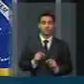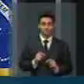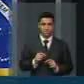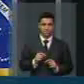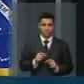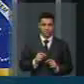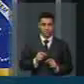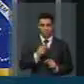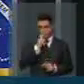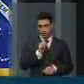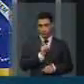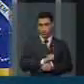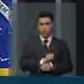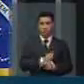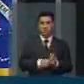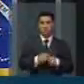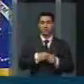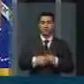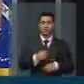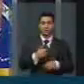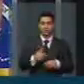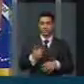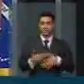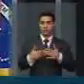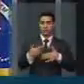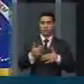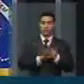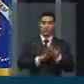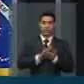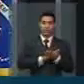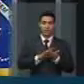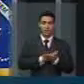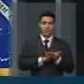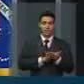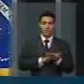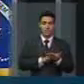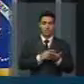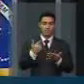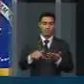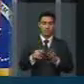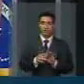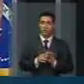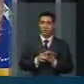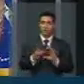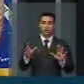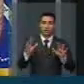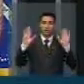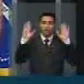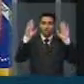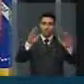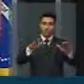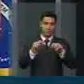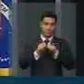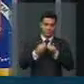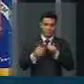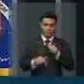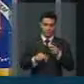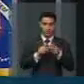de absoluta paralisia econômica. Nós não temos a liberação das concessões dos aeroportos, nós